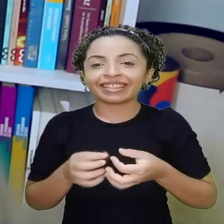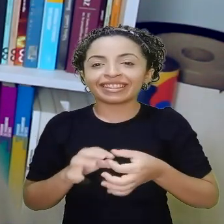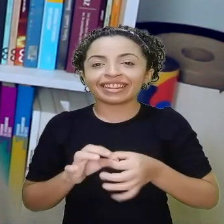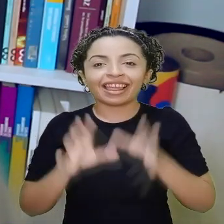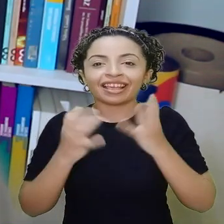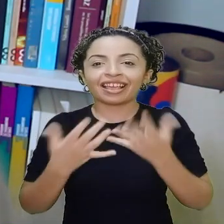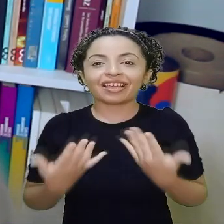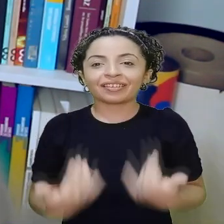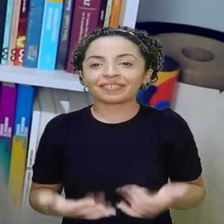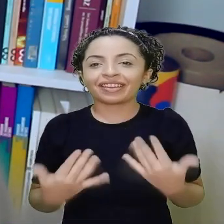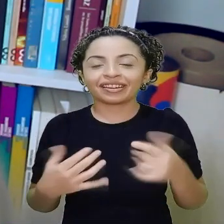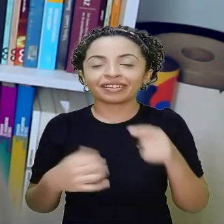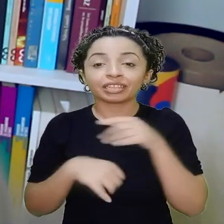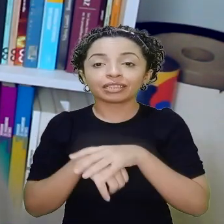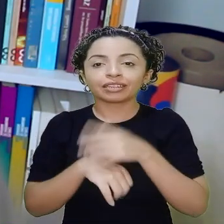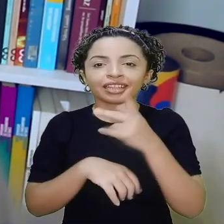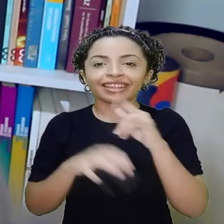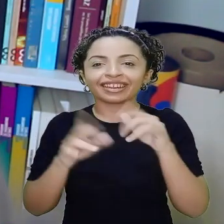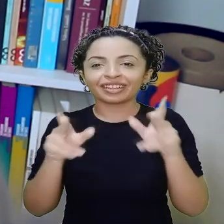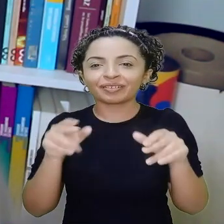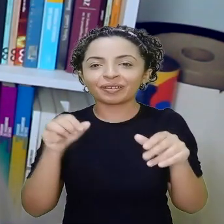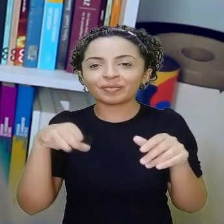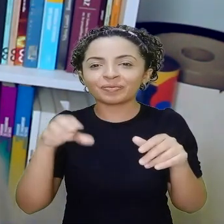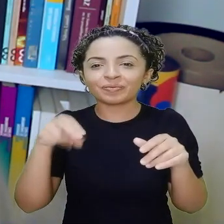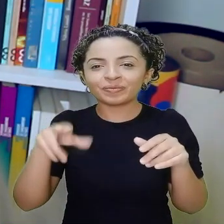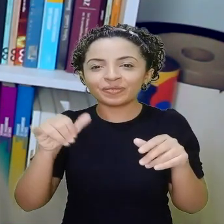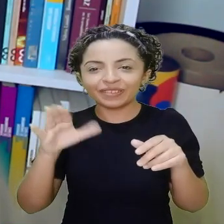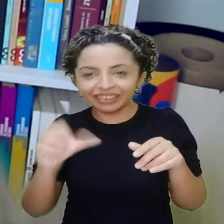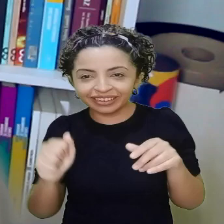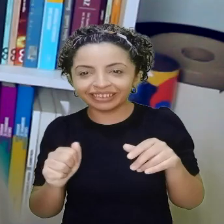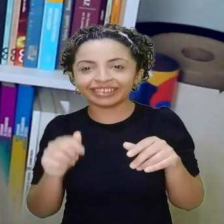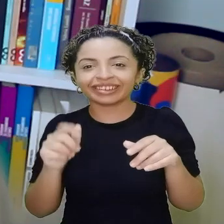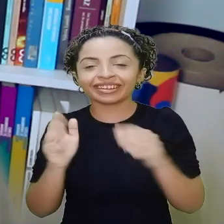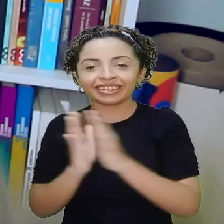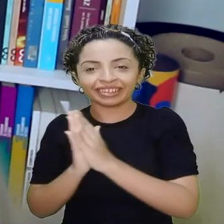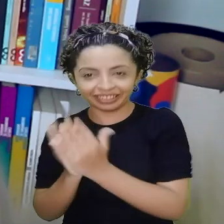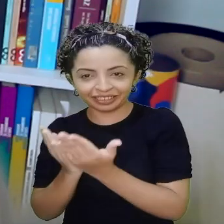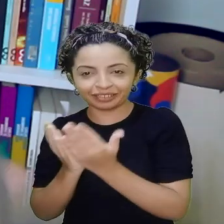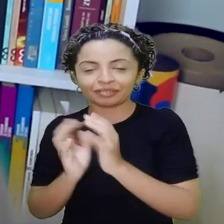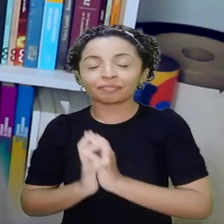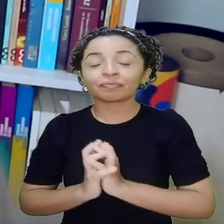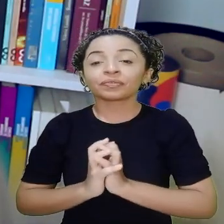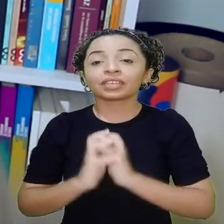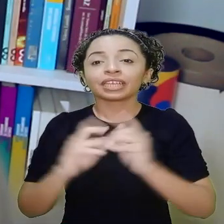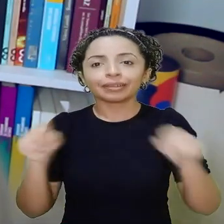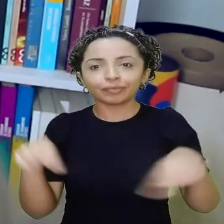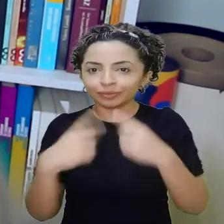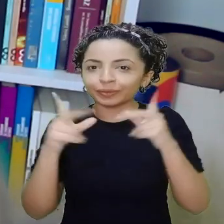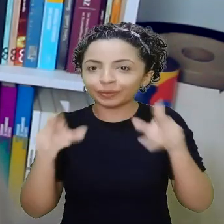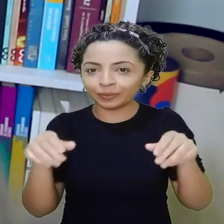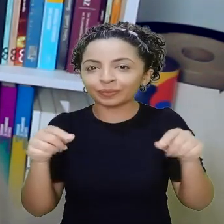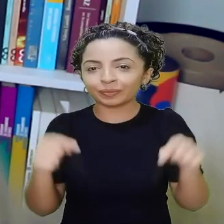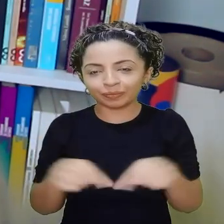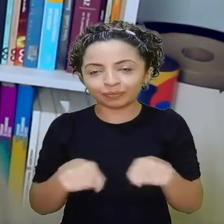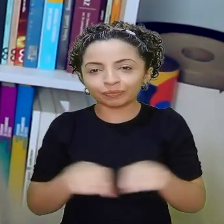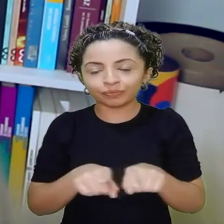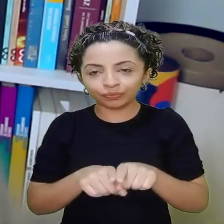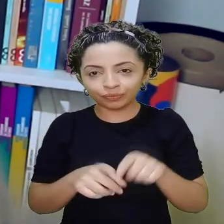estilo muito próximo do que ele imprimiu, aquele fluxo muito constante no Mônica Vai Jantar, ele acaba